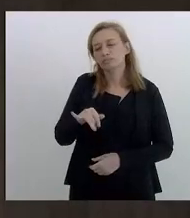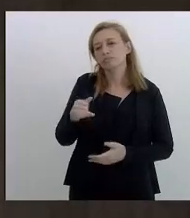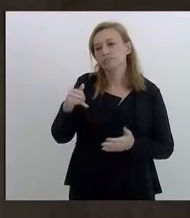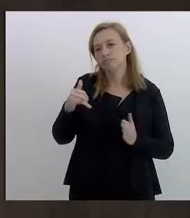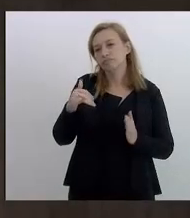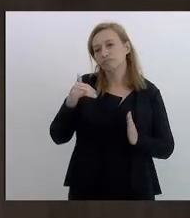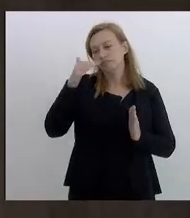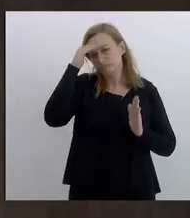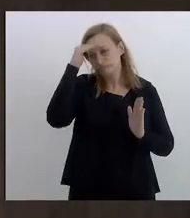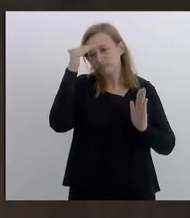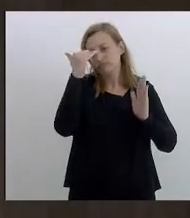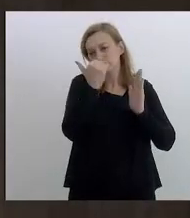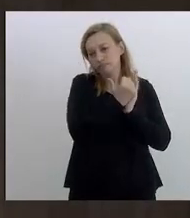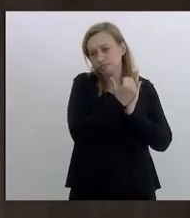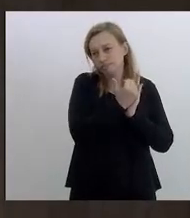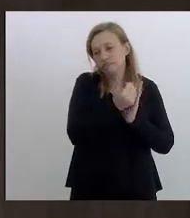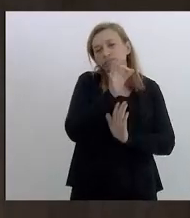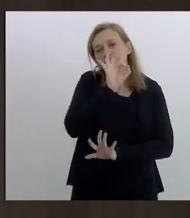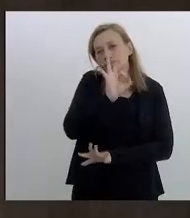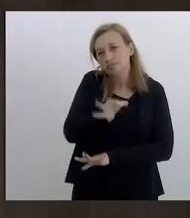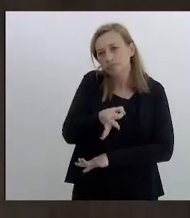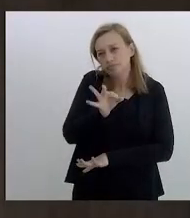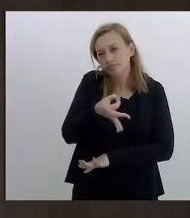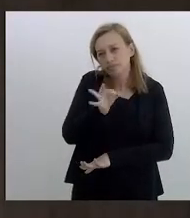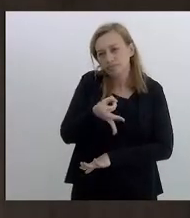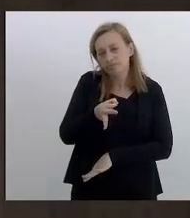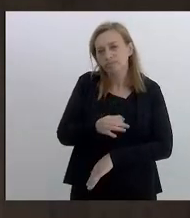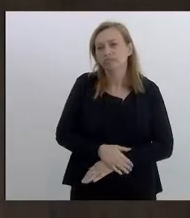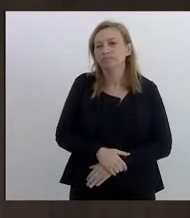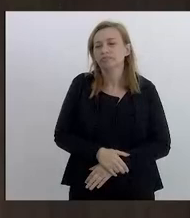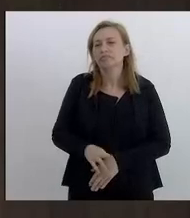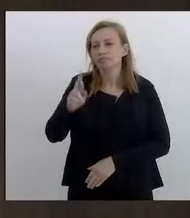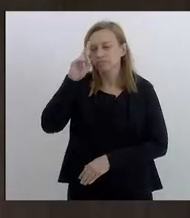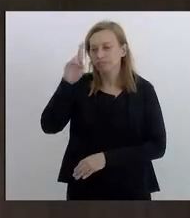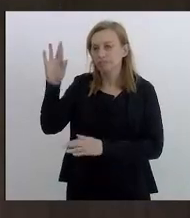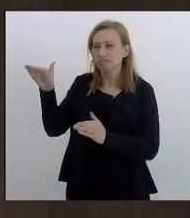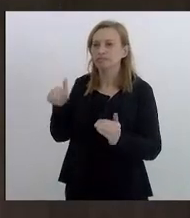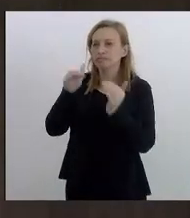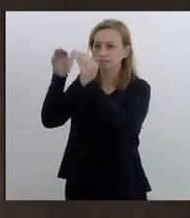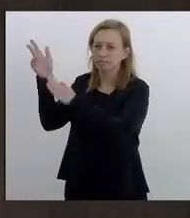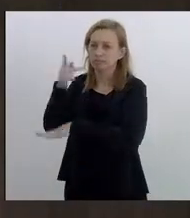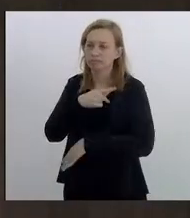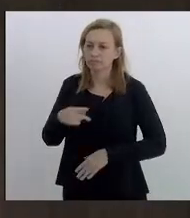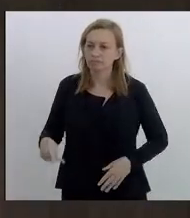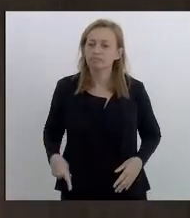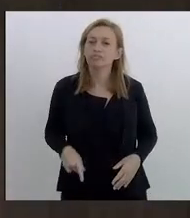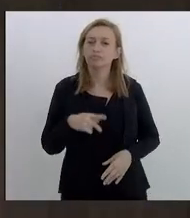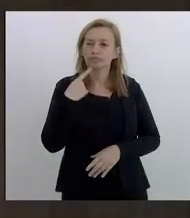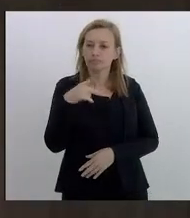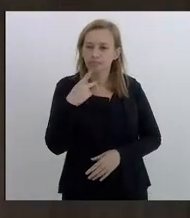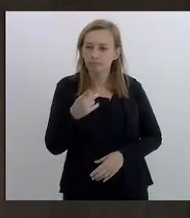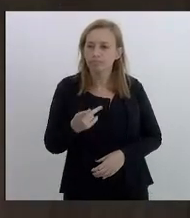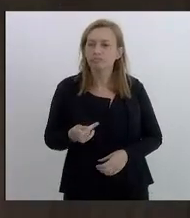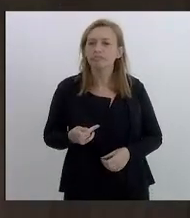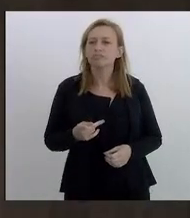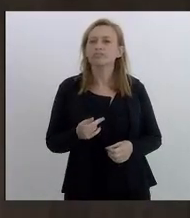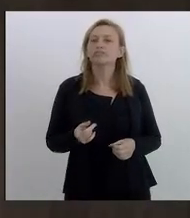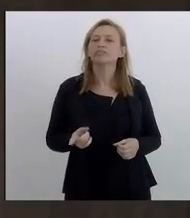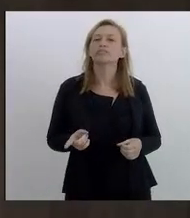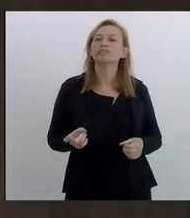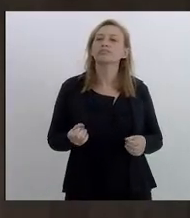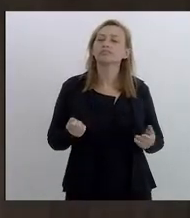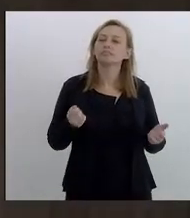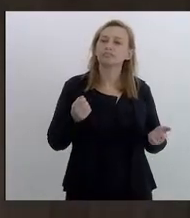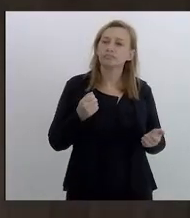cumprir exatamente o que Vossa Excelência disse. A recomposição pelo IPCA